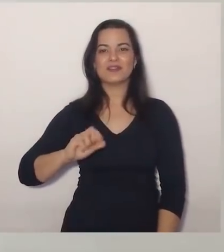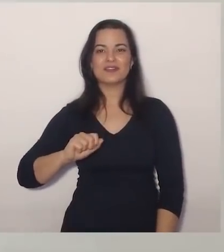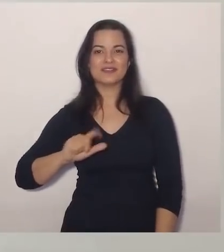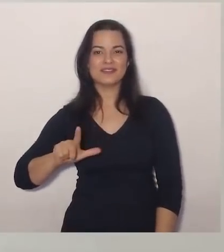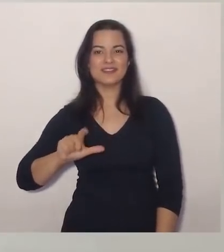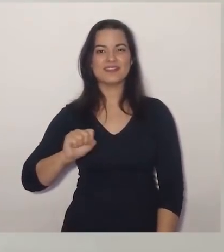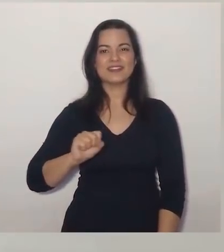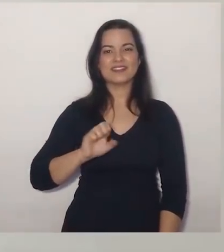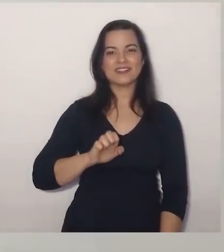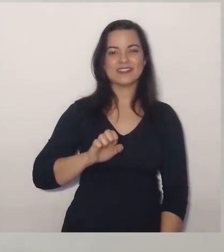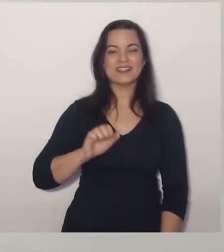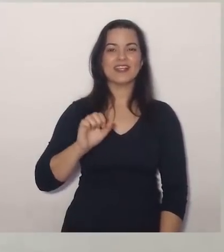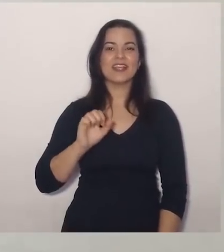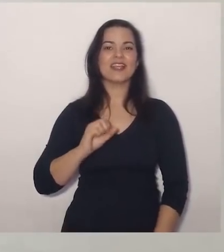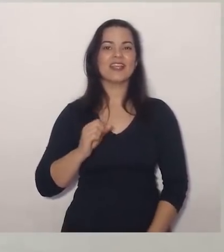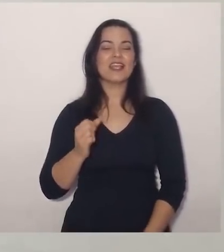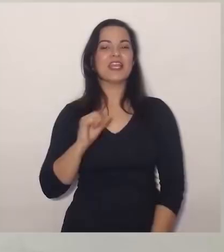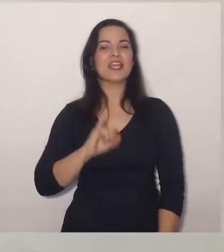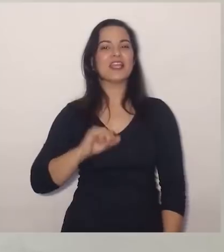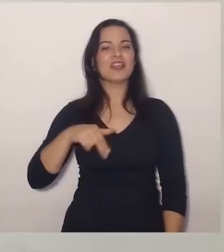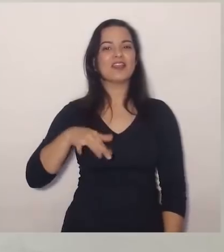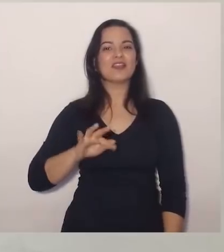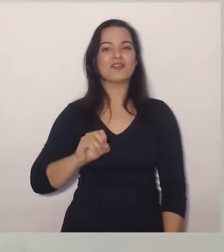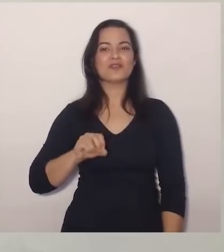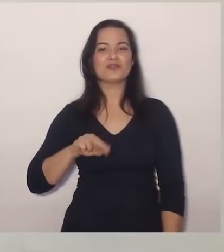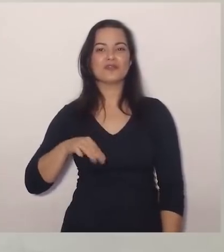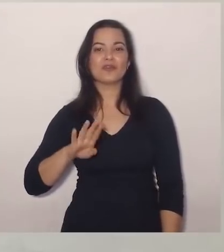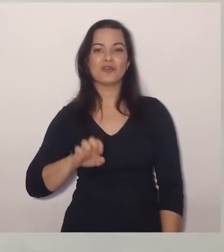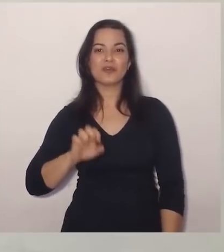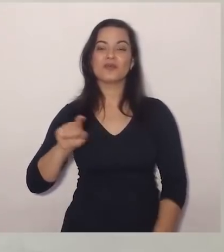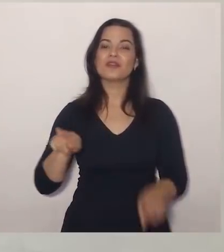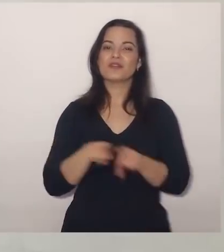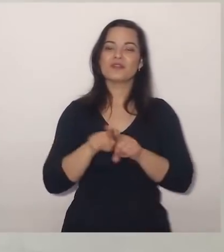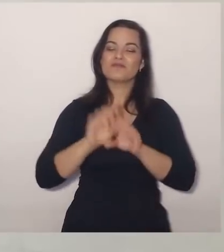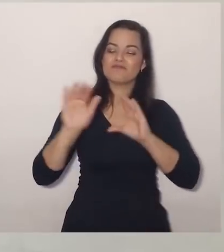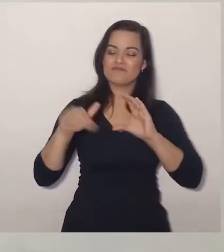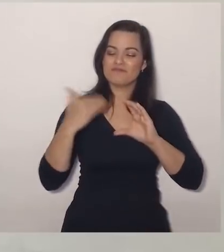@portal.se/informe e ainda mandar para o meu e-mail,